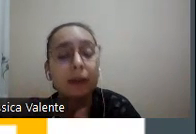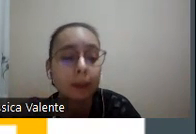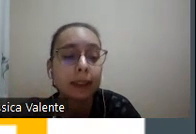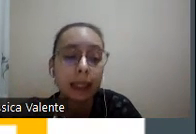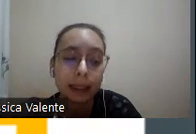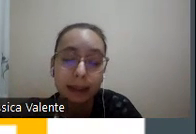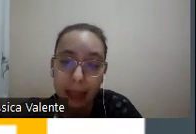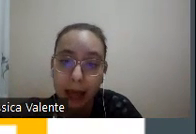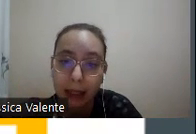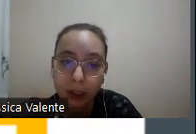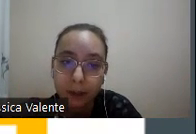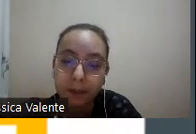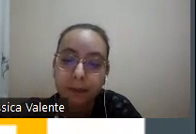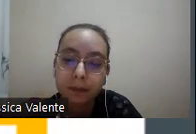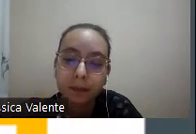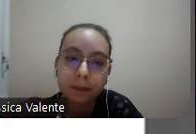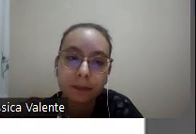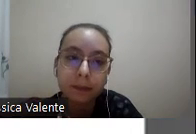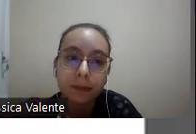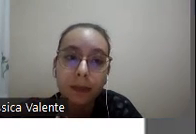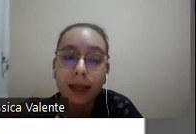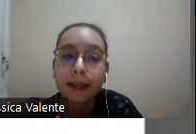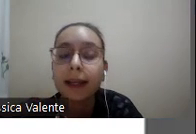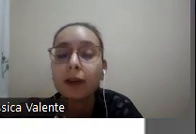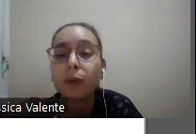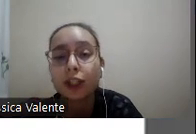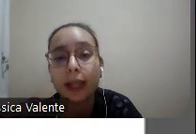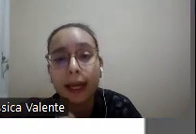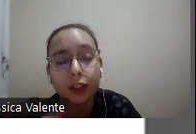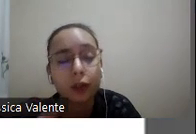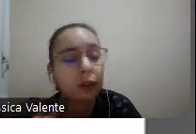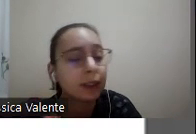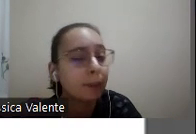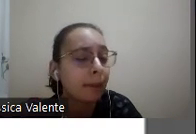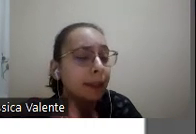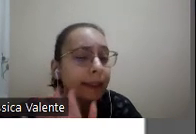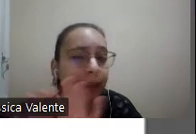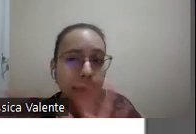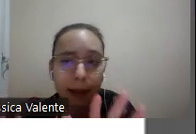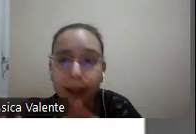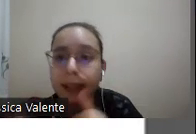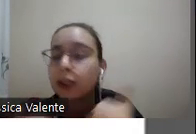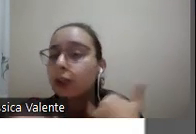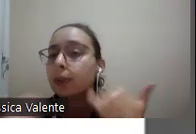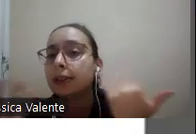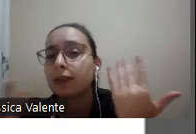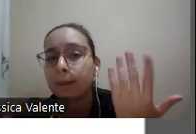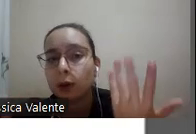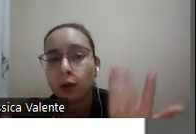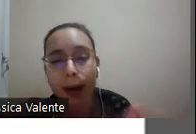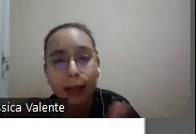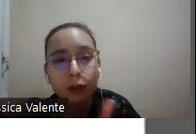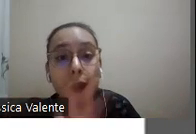aprender a língua brasileira de sinais. Então, aqui algumas leis que eu trouxe para apresentar, vocês não precisam